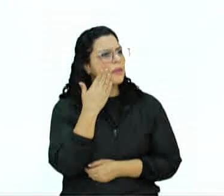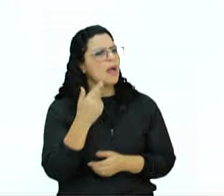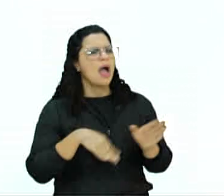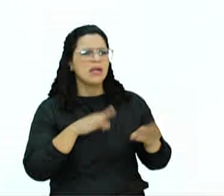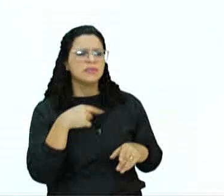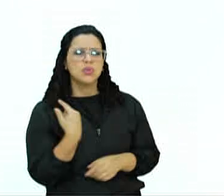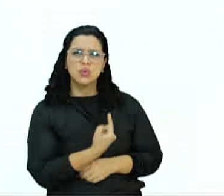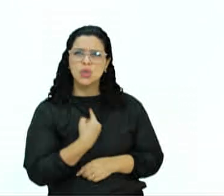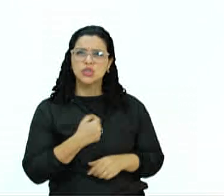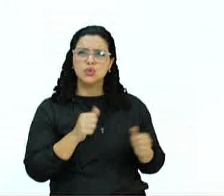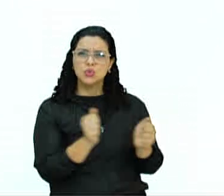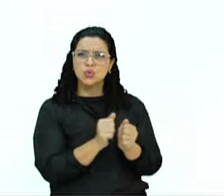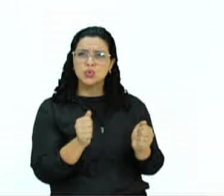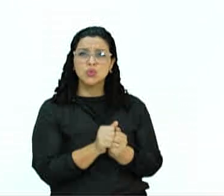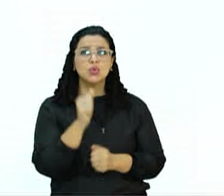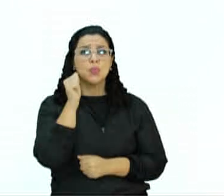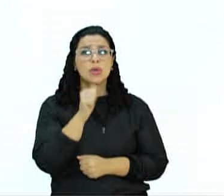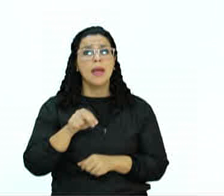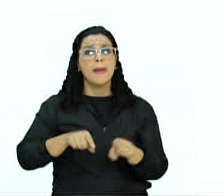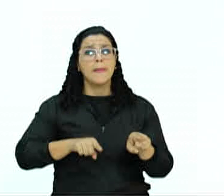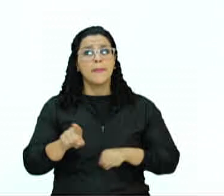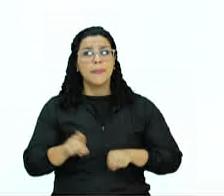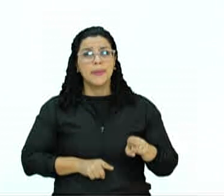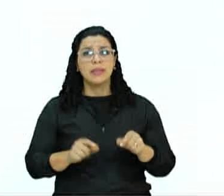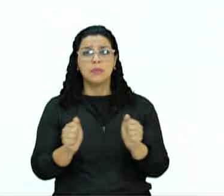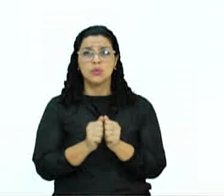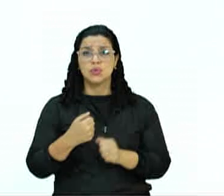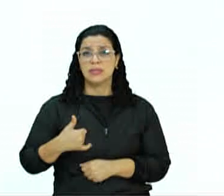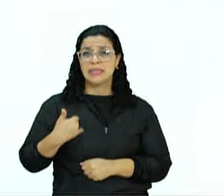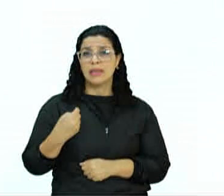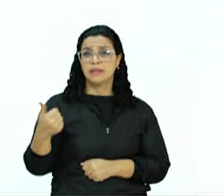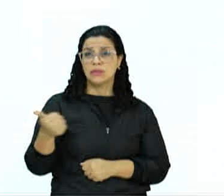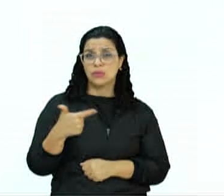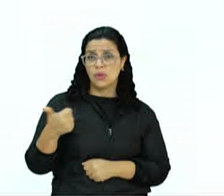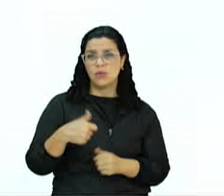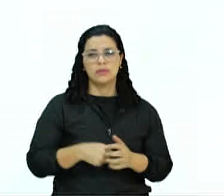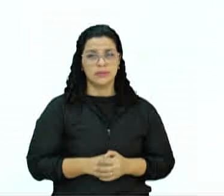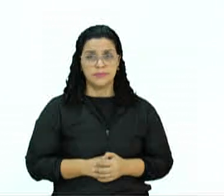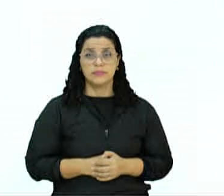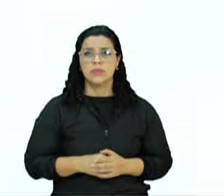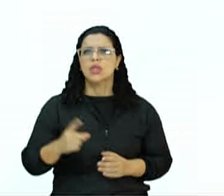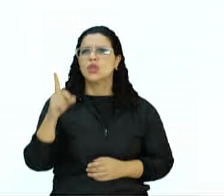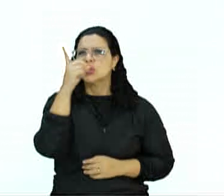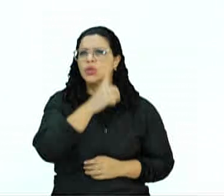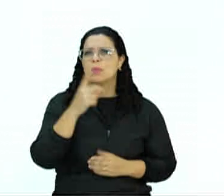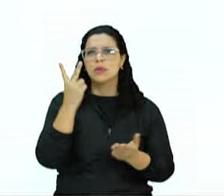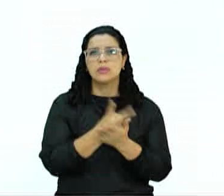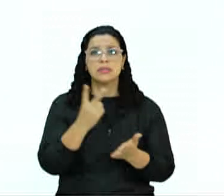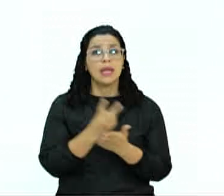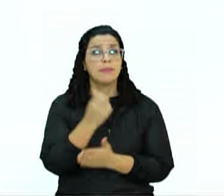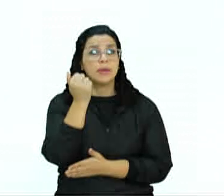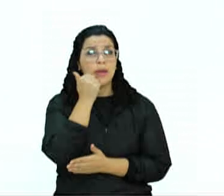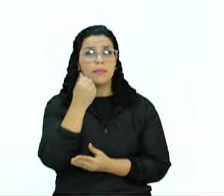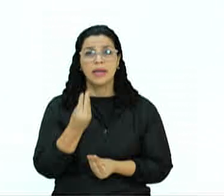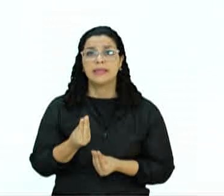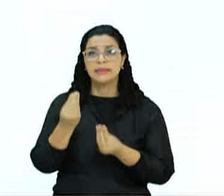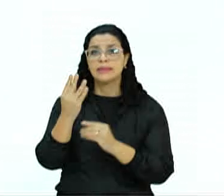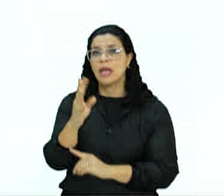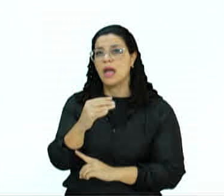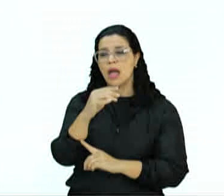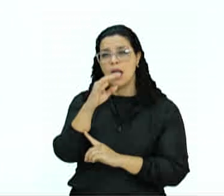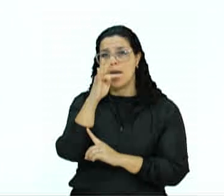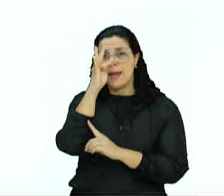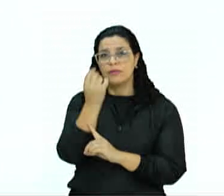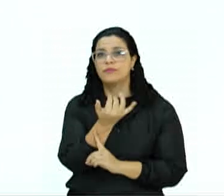muitas vezes por aqui de mãos dadas com minha prima. Tínhamos então 12 anos. Todos os domingos minha mãe vinha trazer flores e arrumar